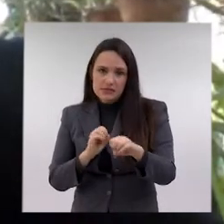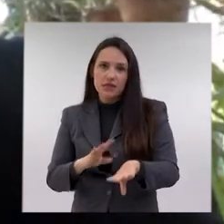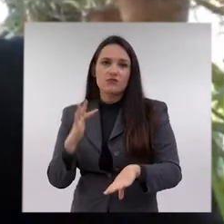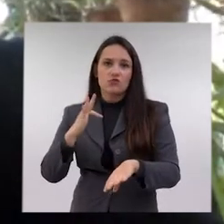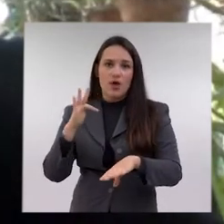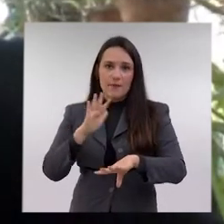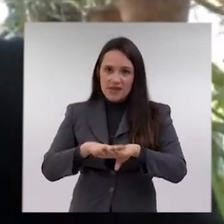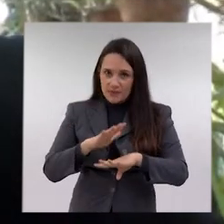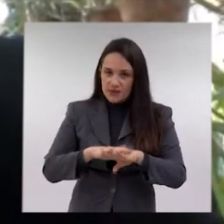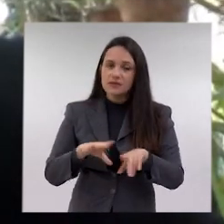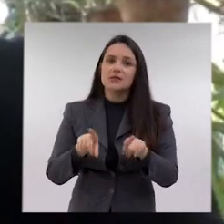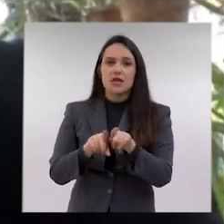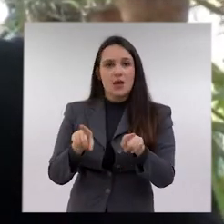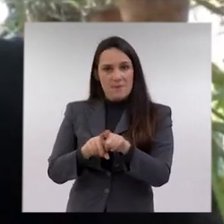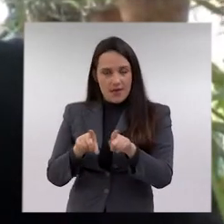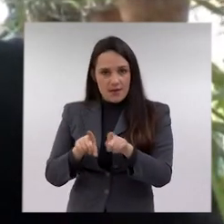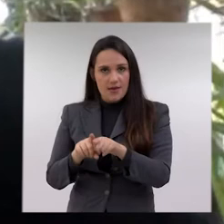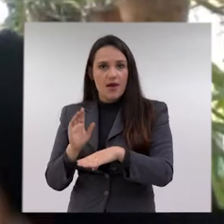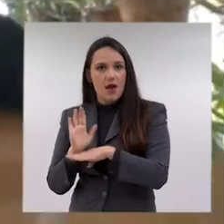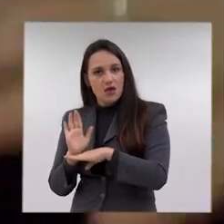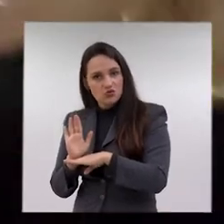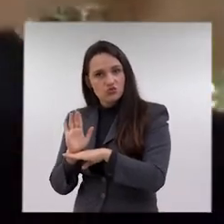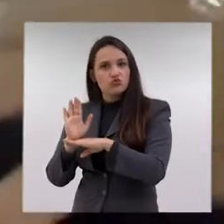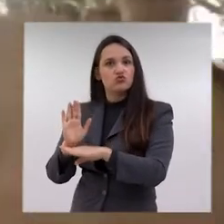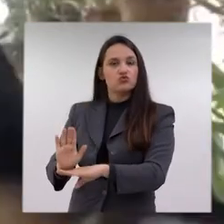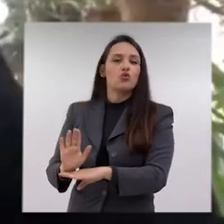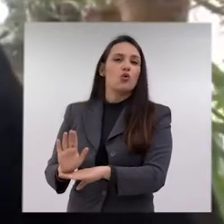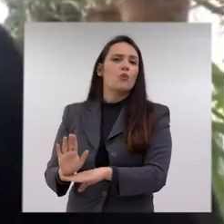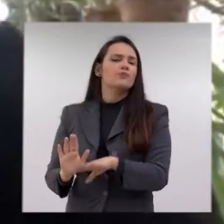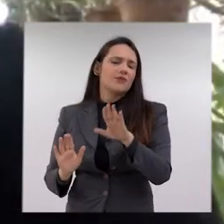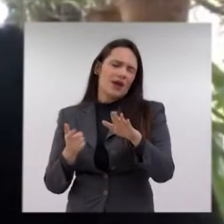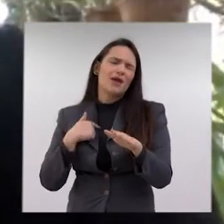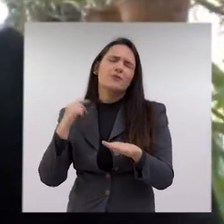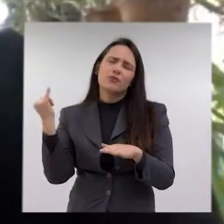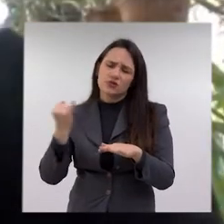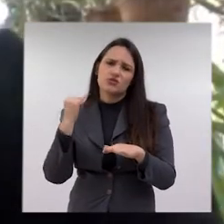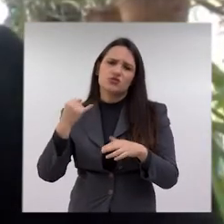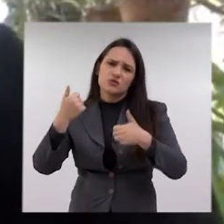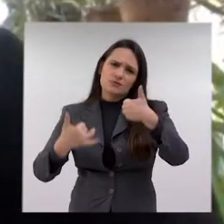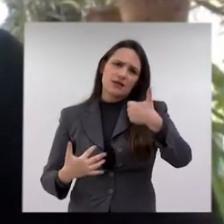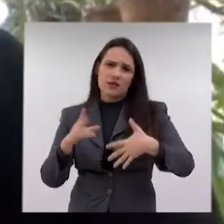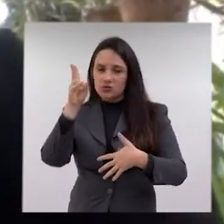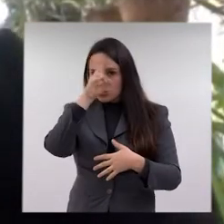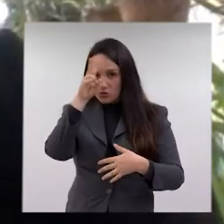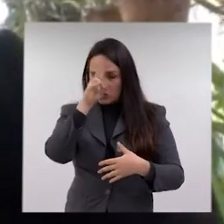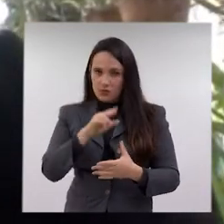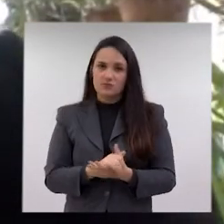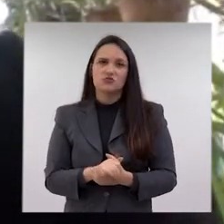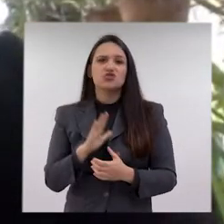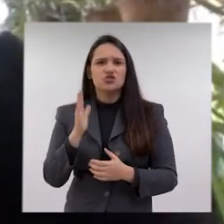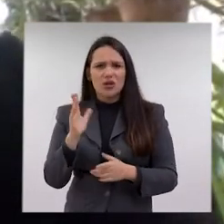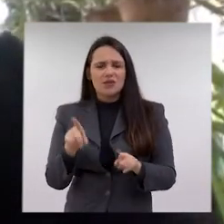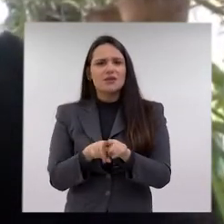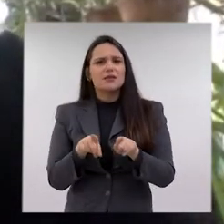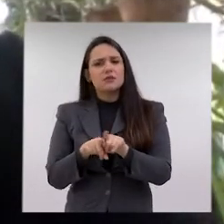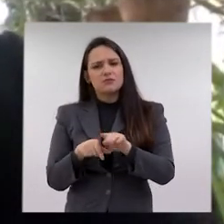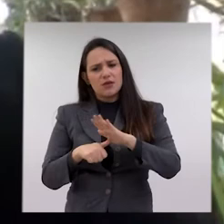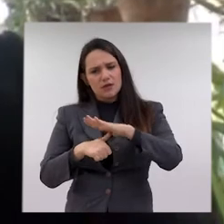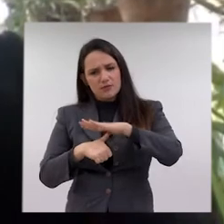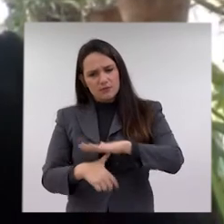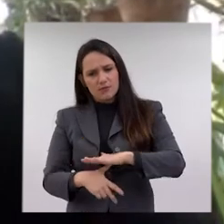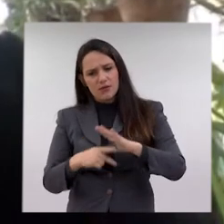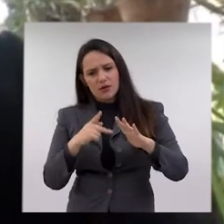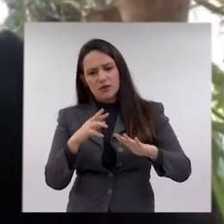licenciatura em matemática, participou da área, é importante mostrar a trajetória como professor, foi pró-reitor